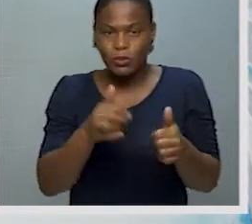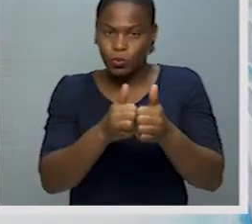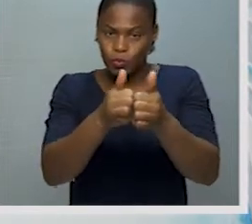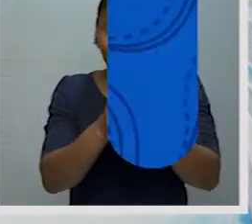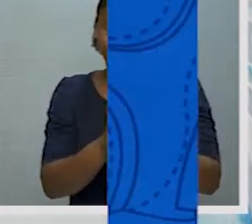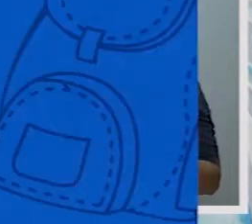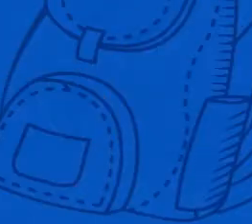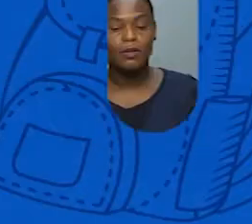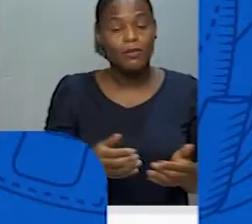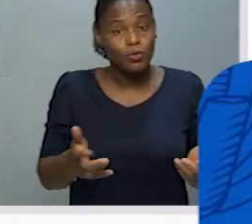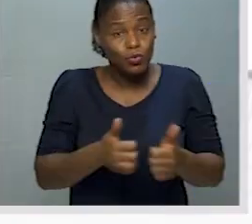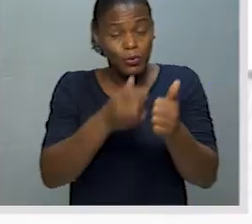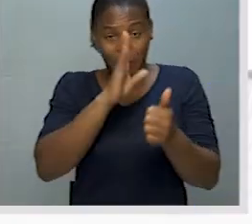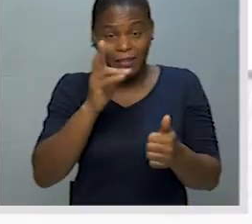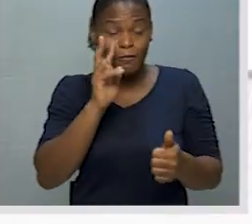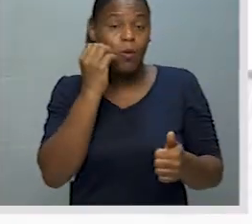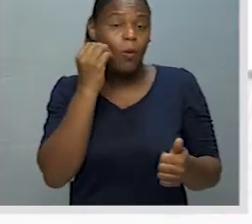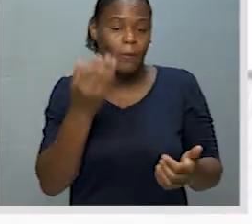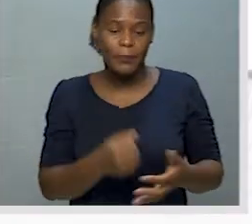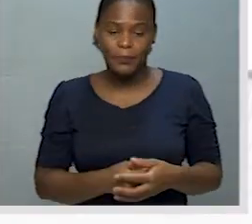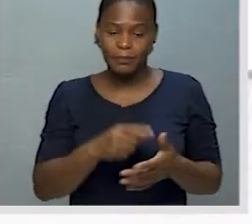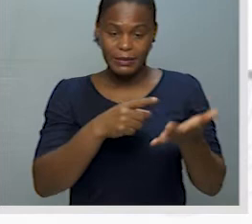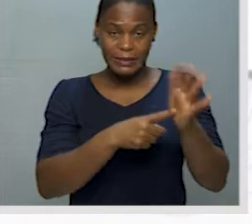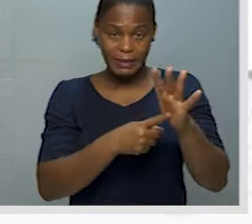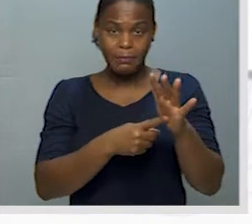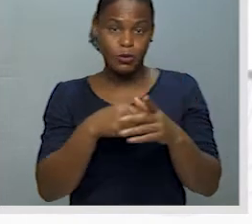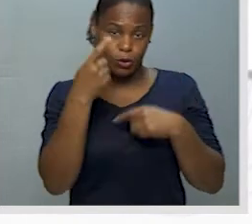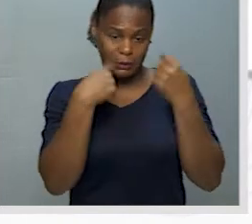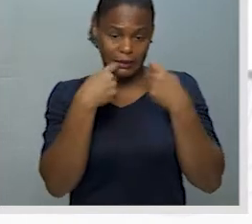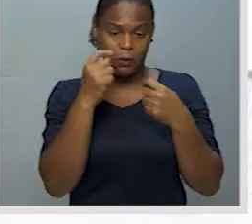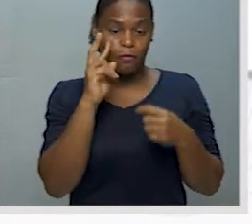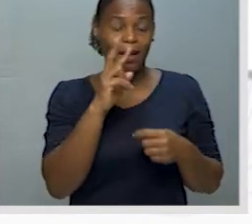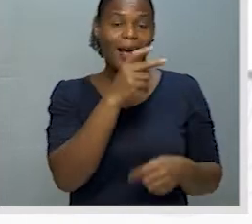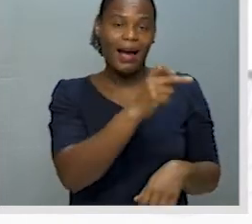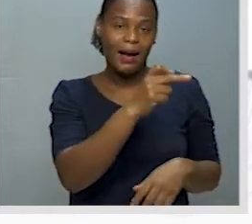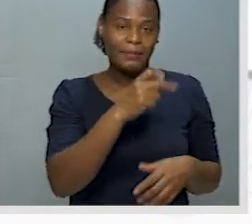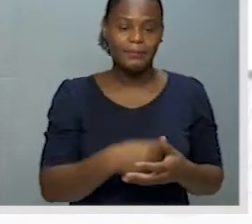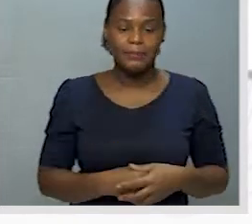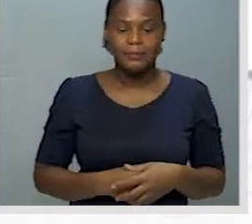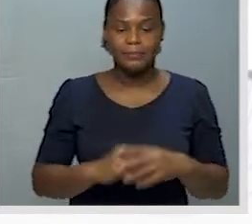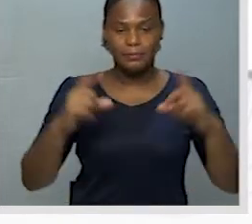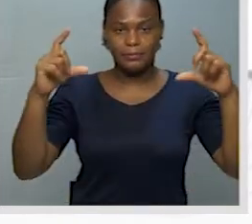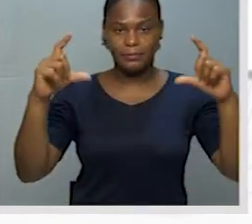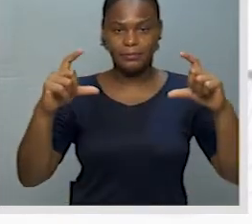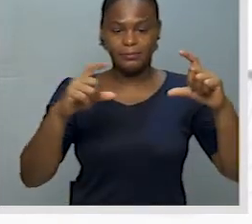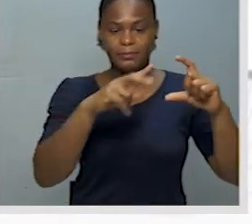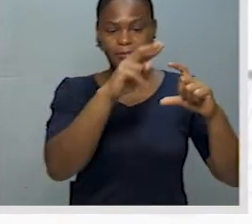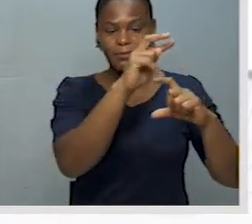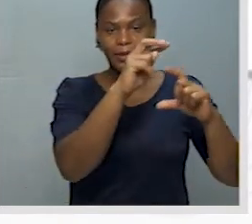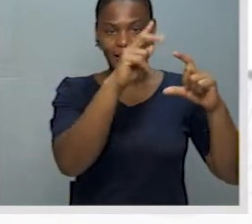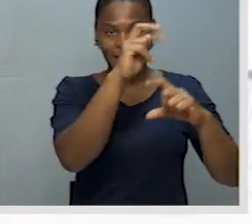como é que é. Temos exemplos de expressões. Vamos ver a linha A. Abrir